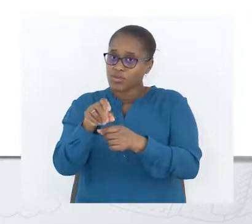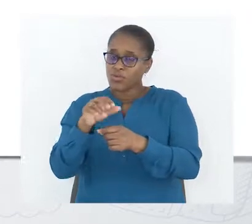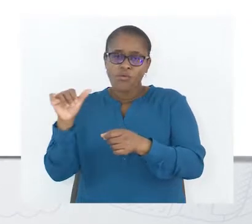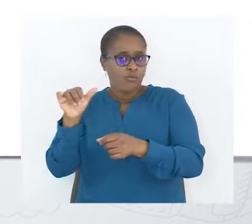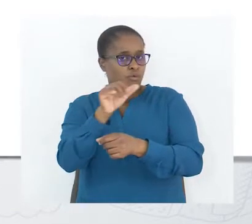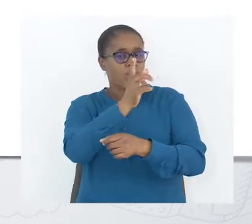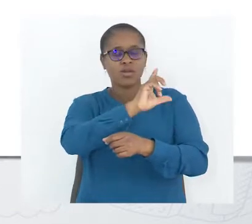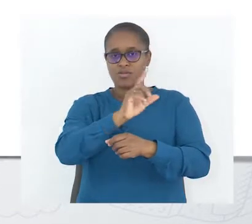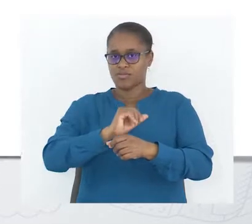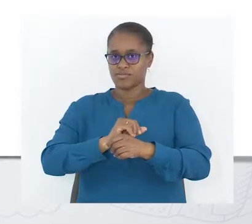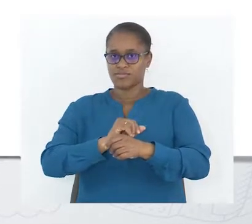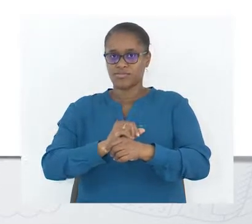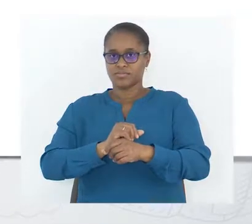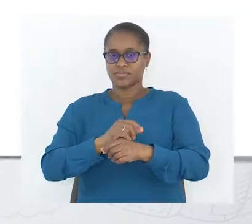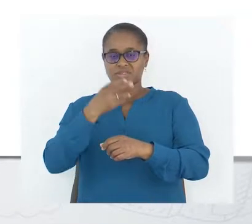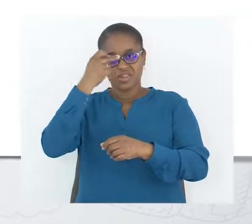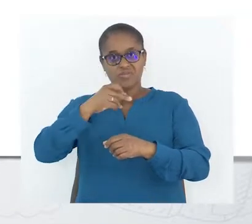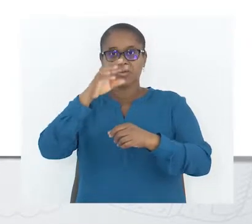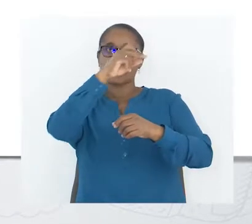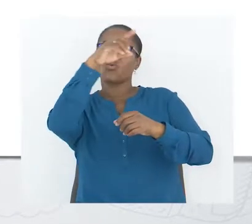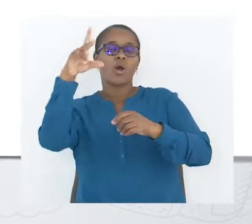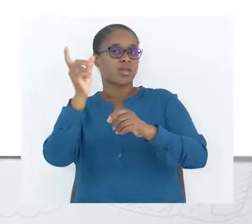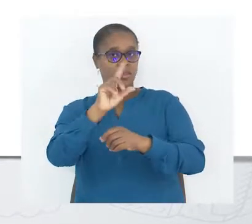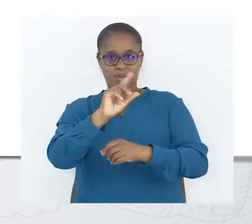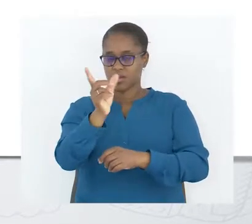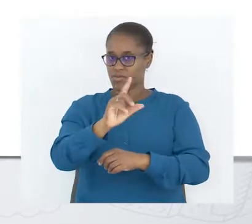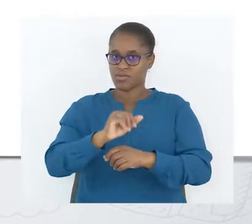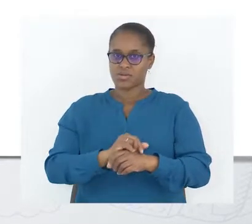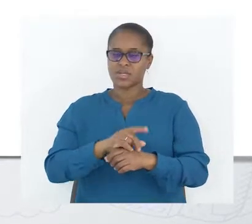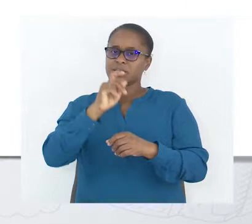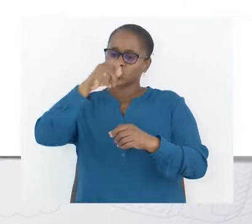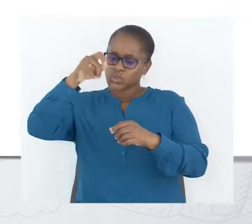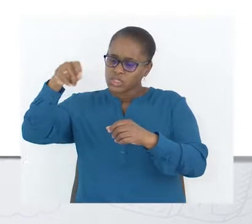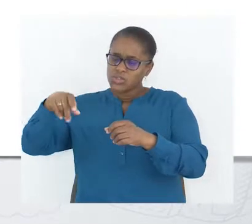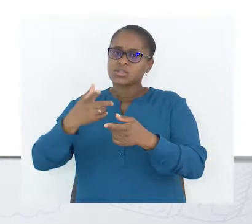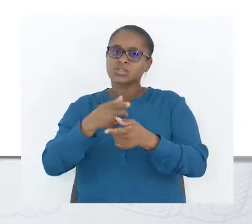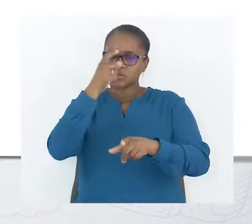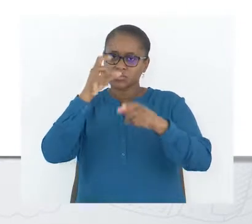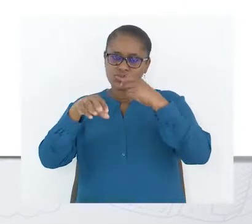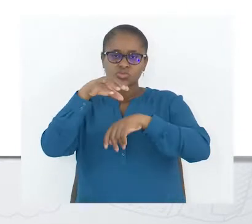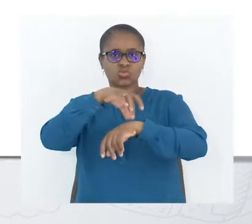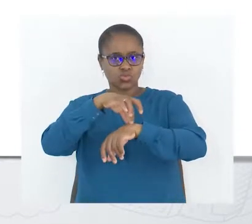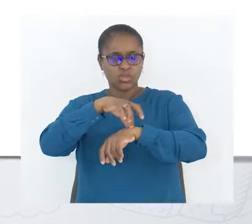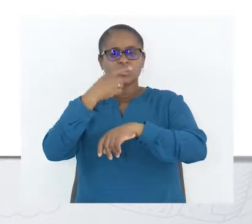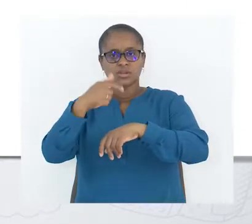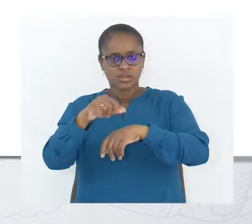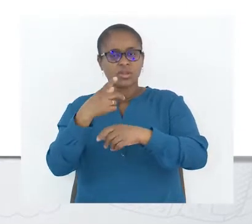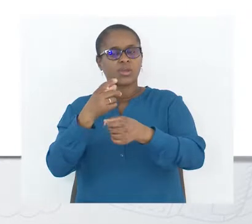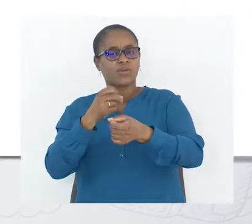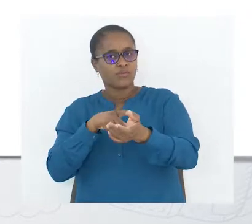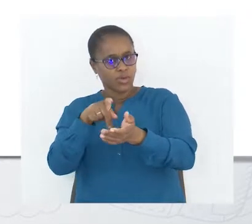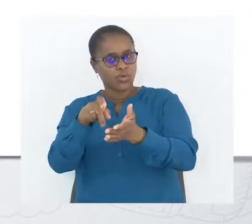voa e não se mantém em suspensão no ar. As gotículas que os pacientes portadores do vírus